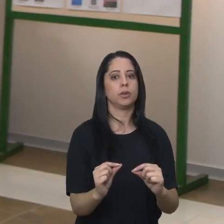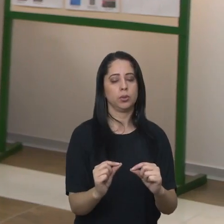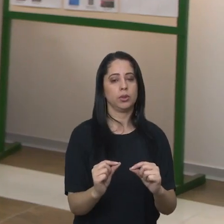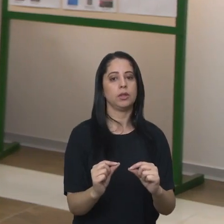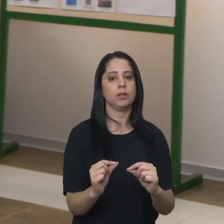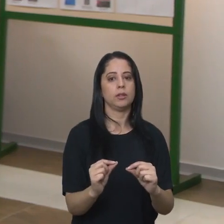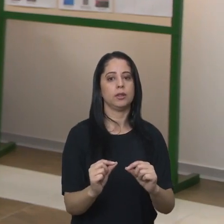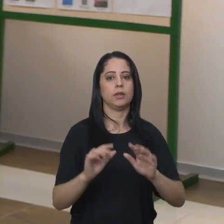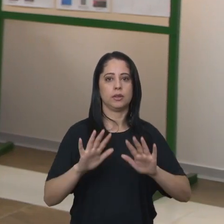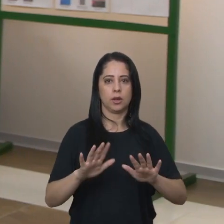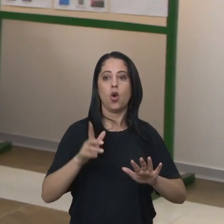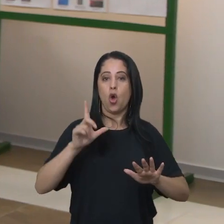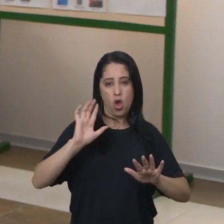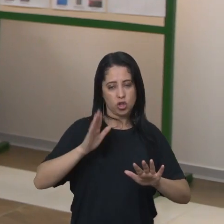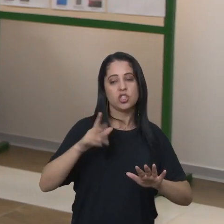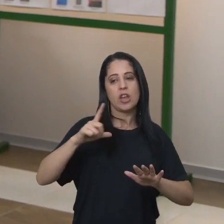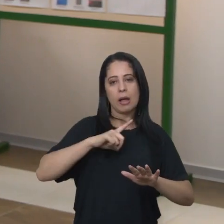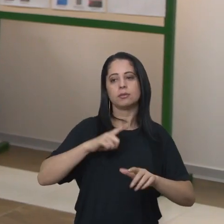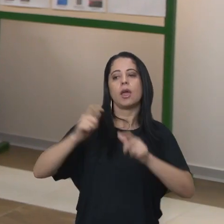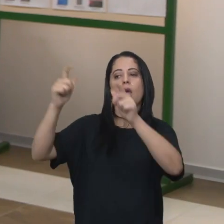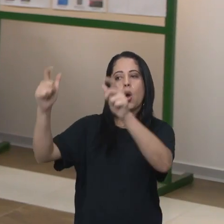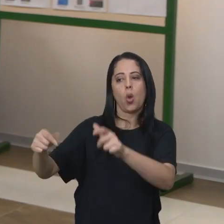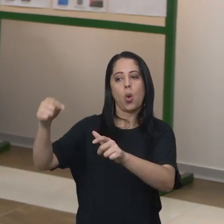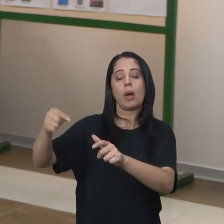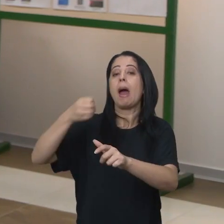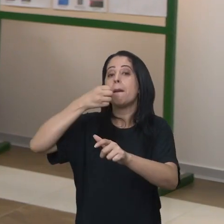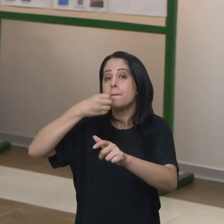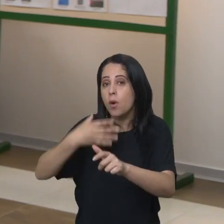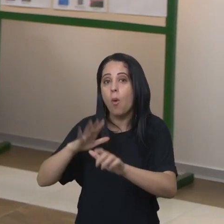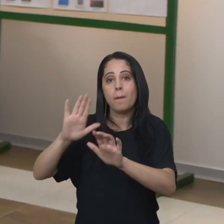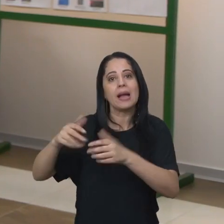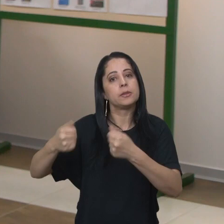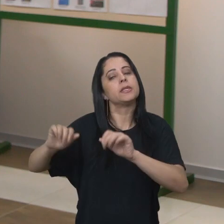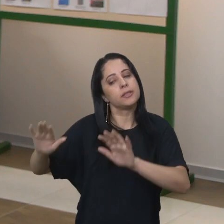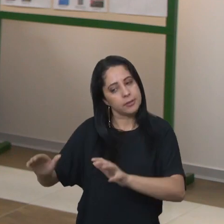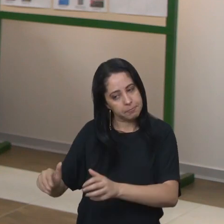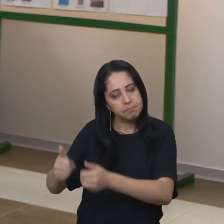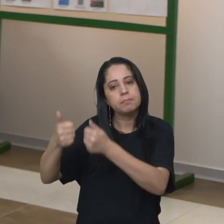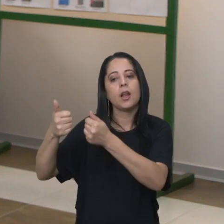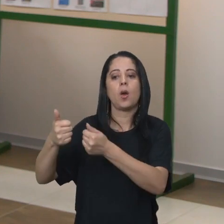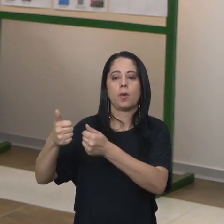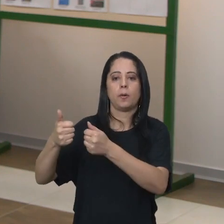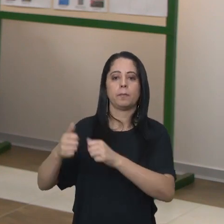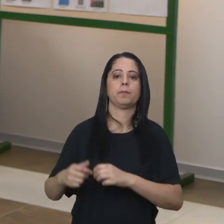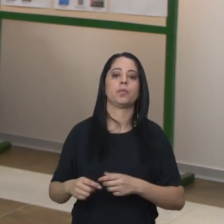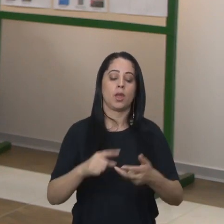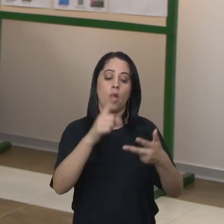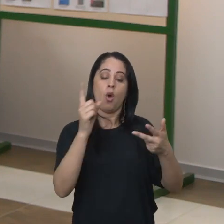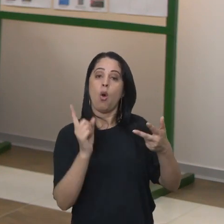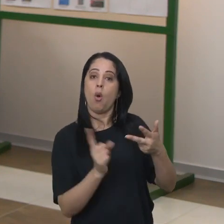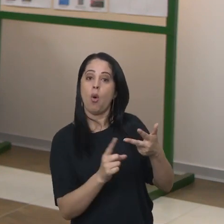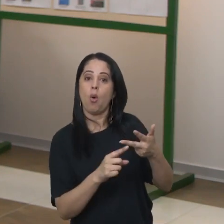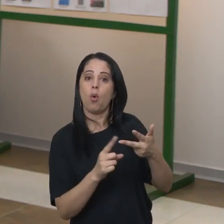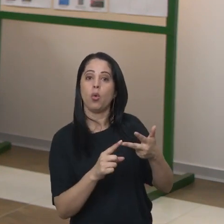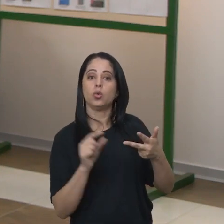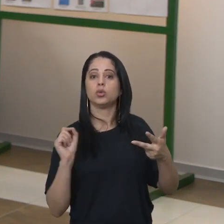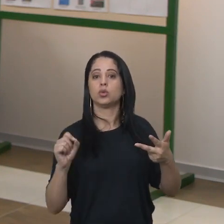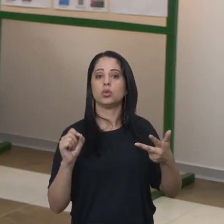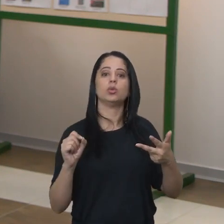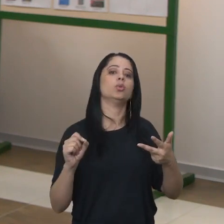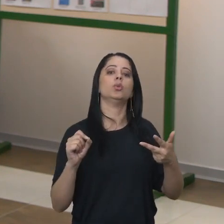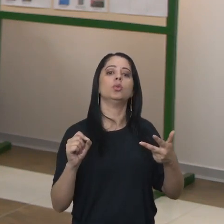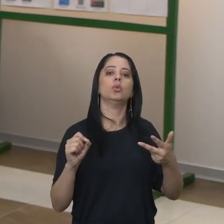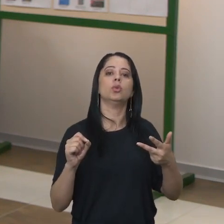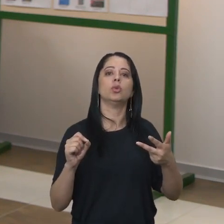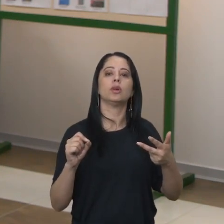né, o resíduo que vai para São José dos Campos? Então a gente já tem um aterro muito bom, já tem coleta seletiva, precisamos melhorar isso daí. Tá?